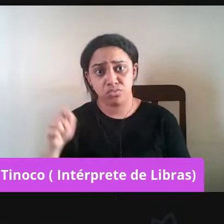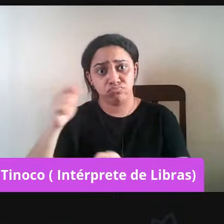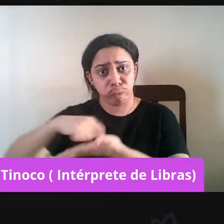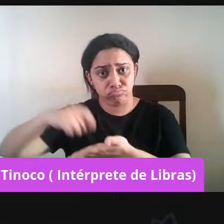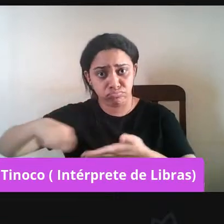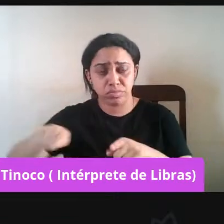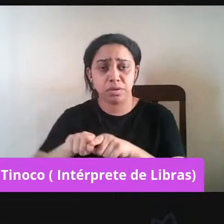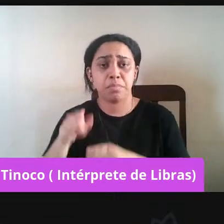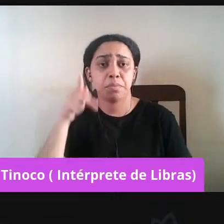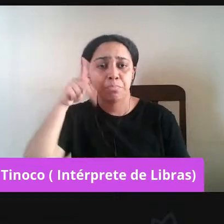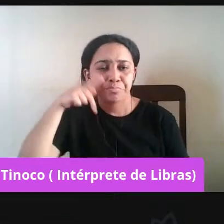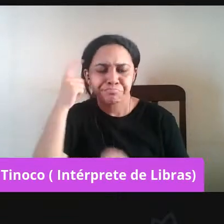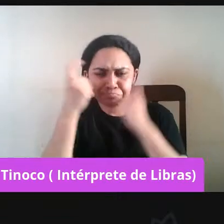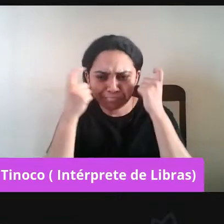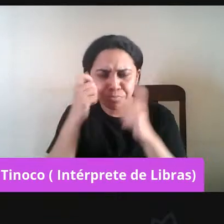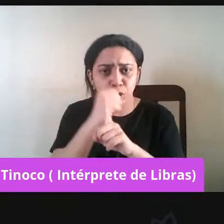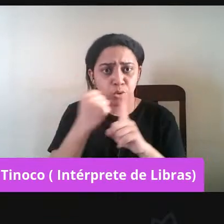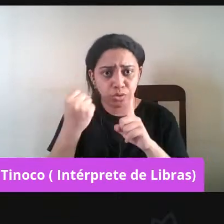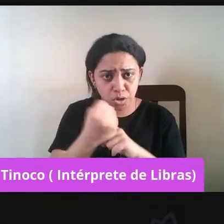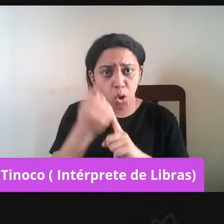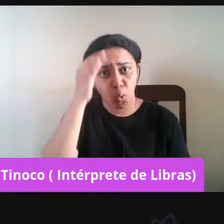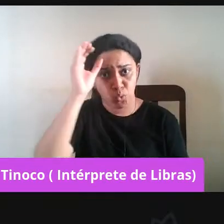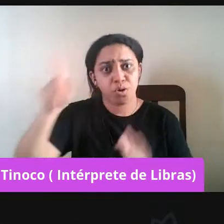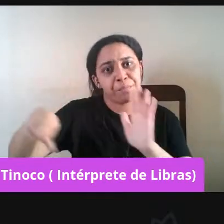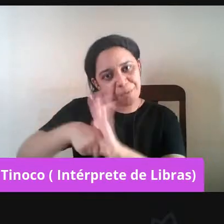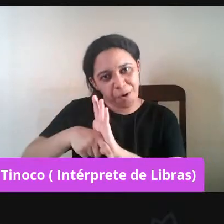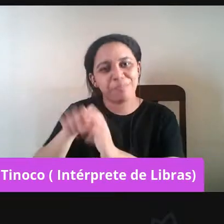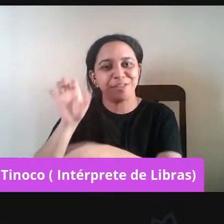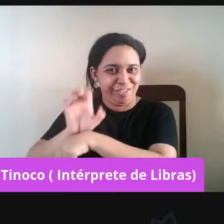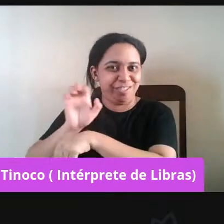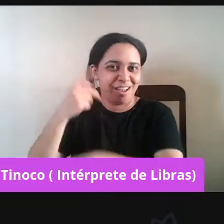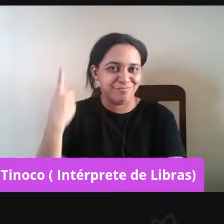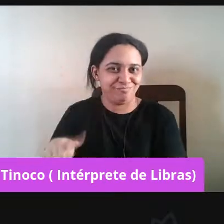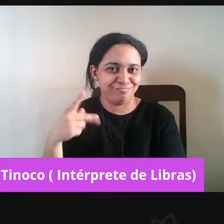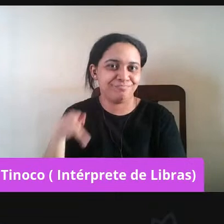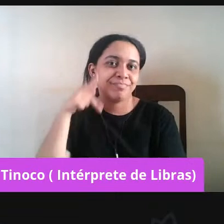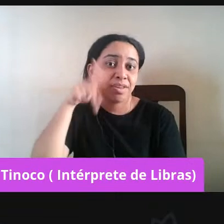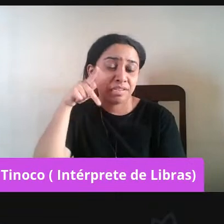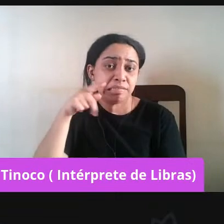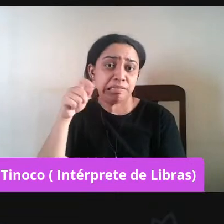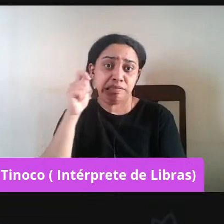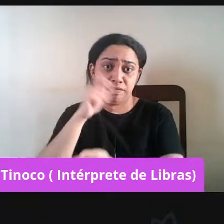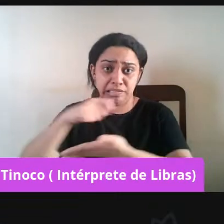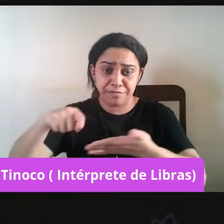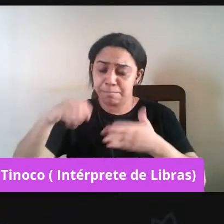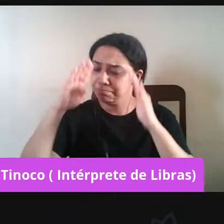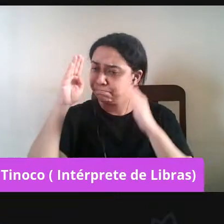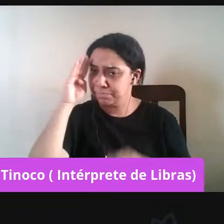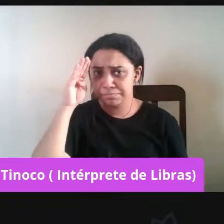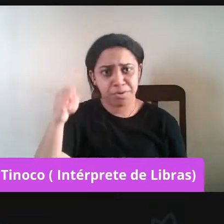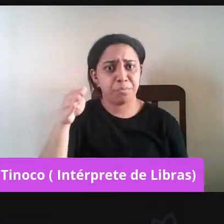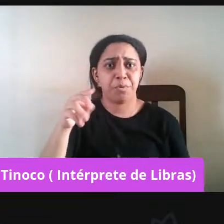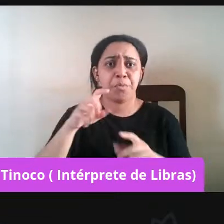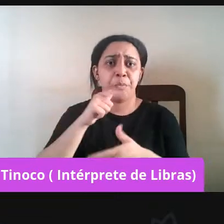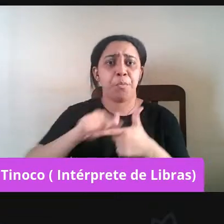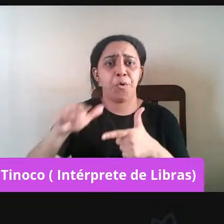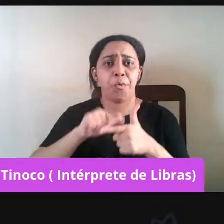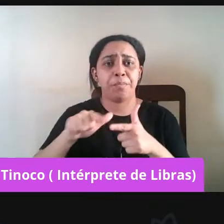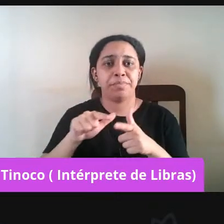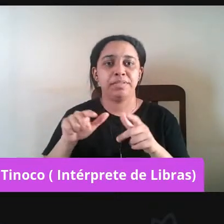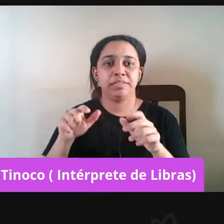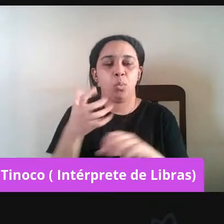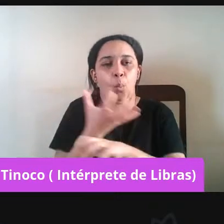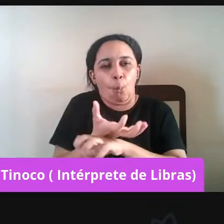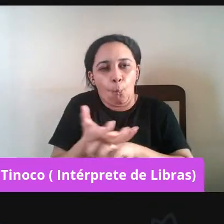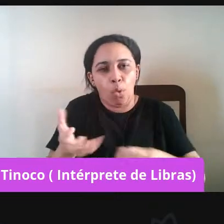com a sociedade e cultura paraibanas, especialmente ao escrever sobre o problema da seca nordestina. Juscelino Rego,